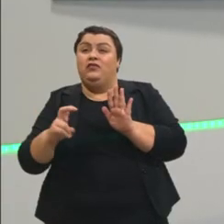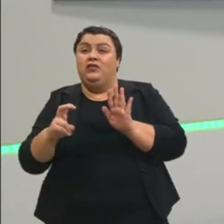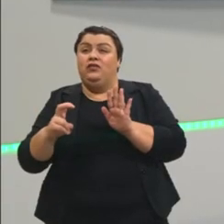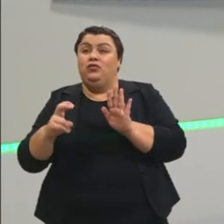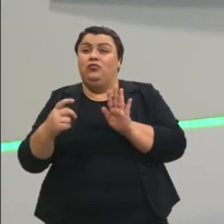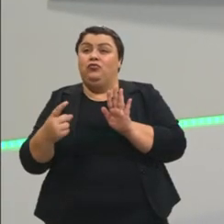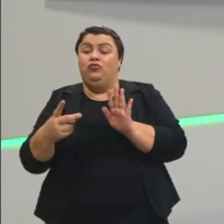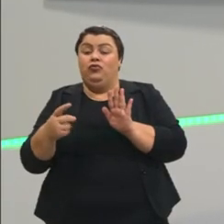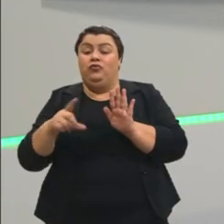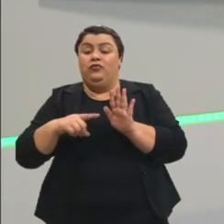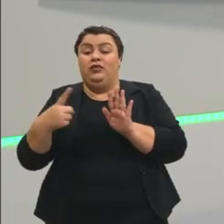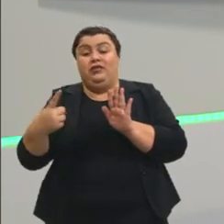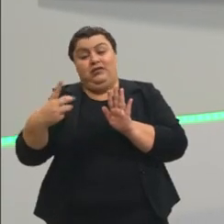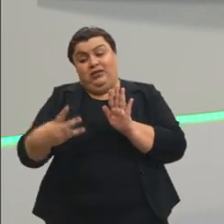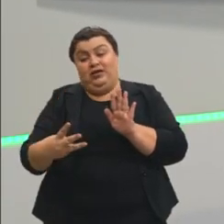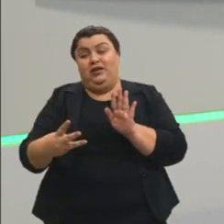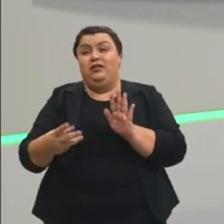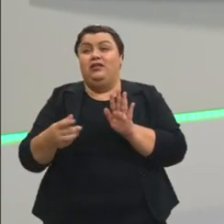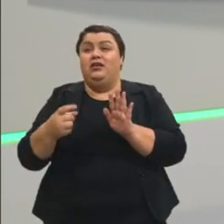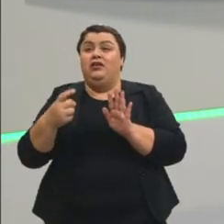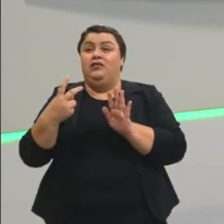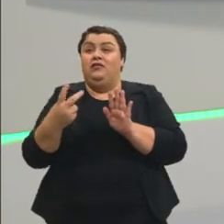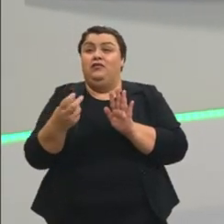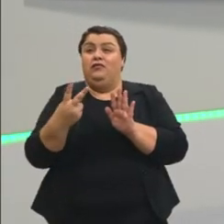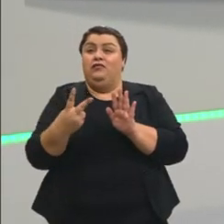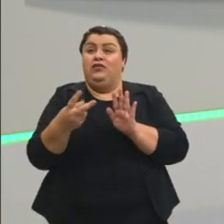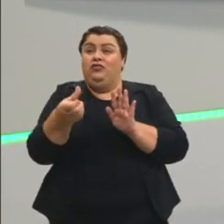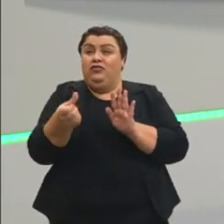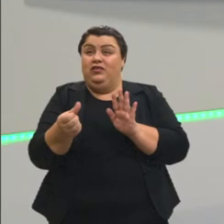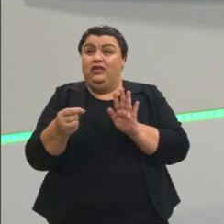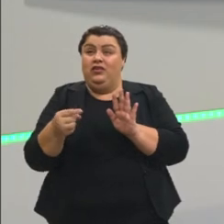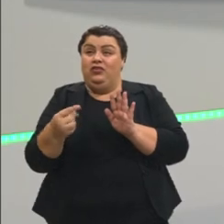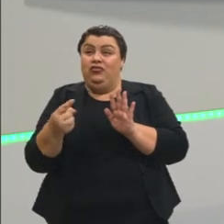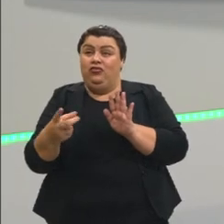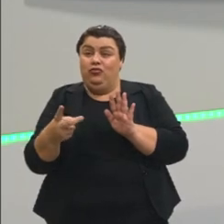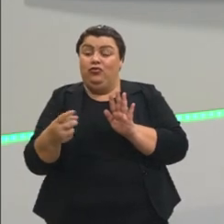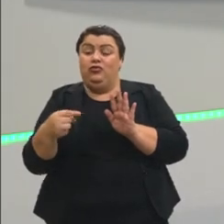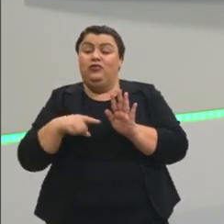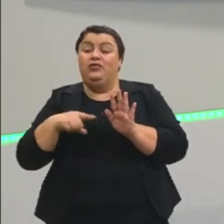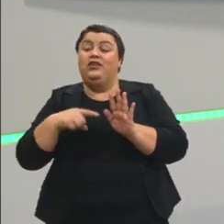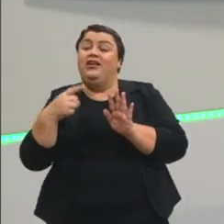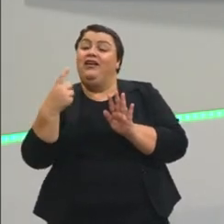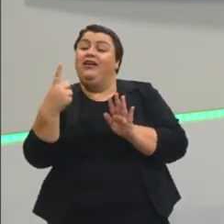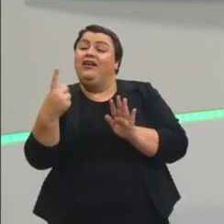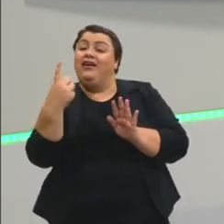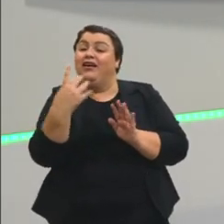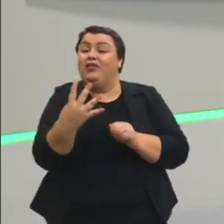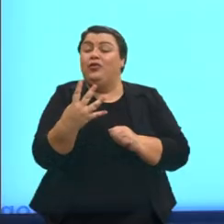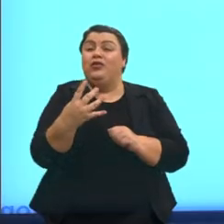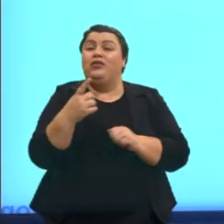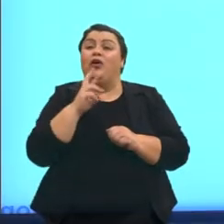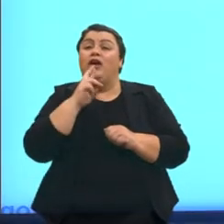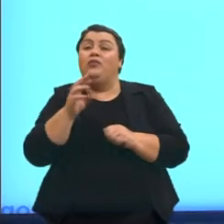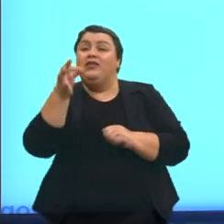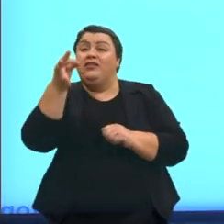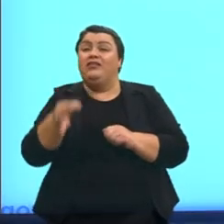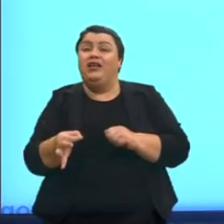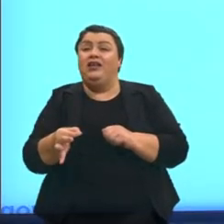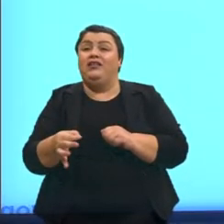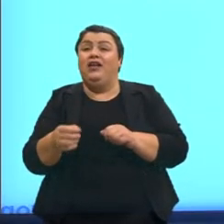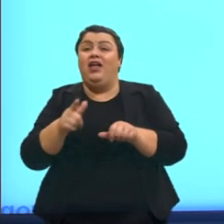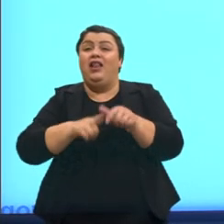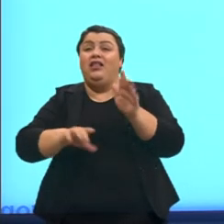eu vou ter 13 neutros e 26 de 12 eu vou ter 14 nêutrons então a alternativa correta é